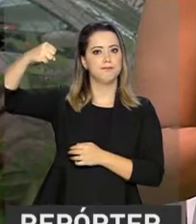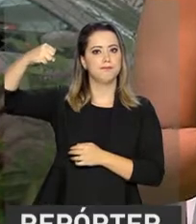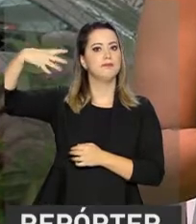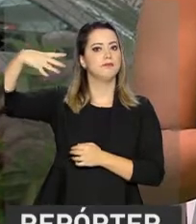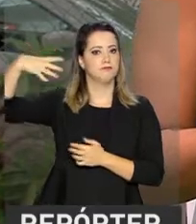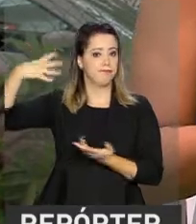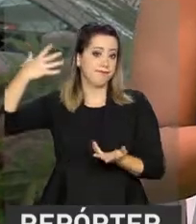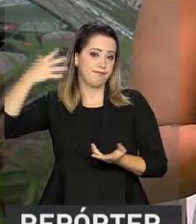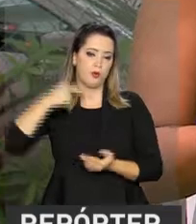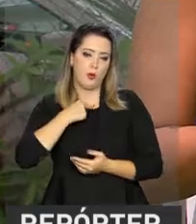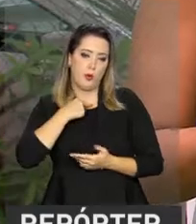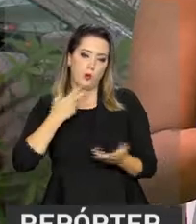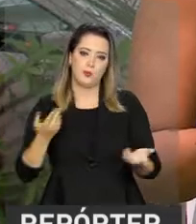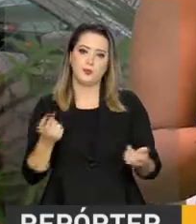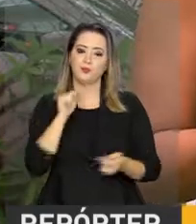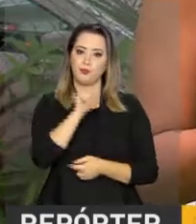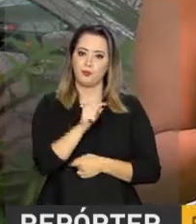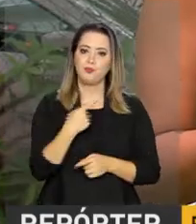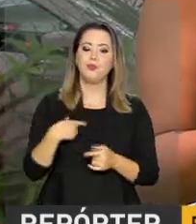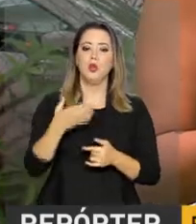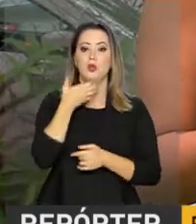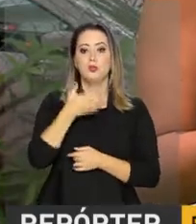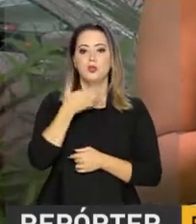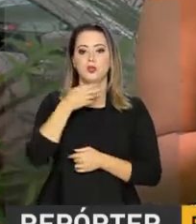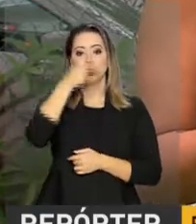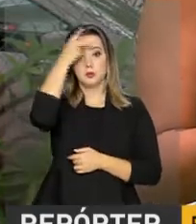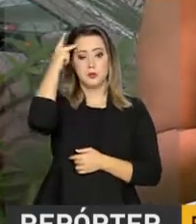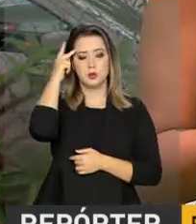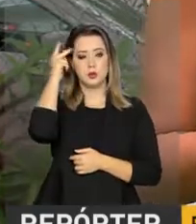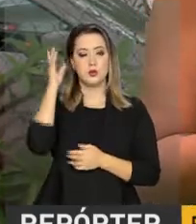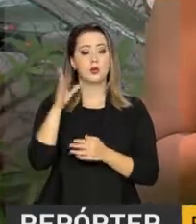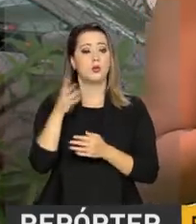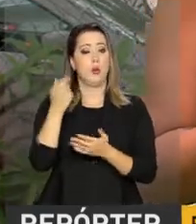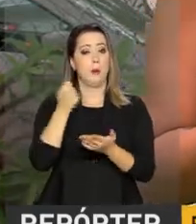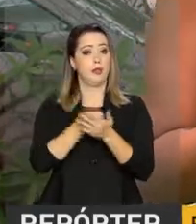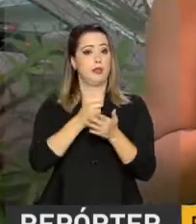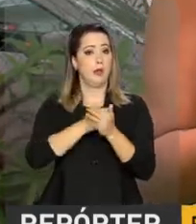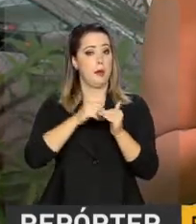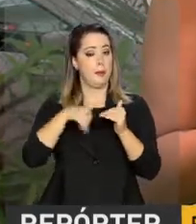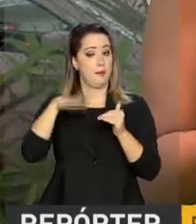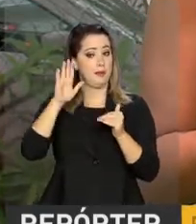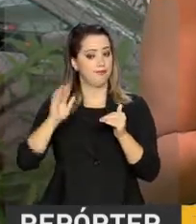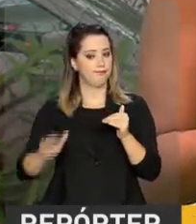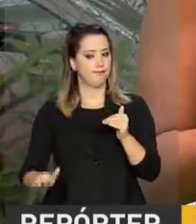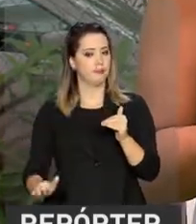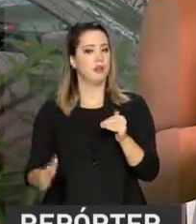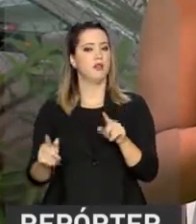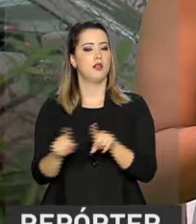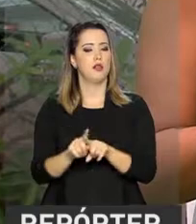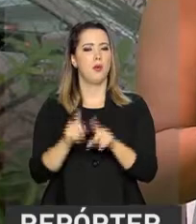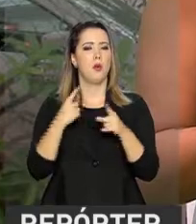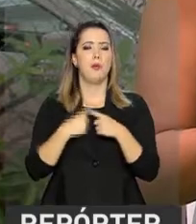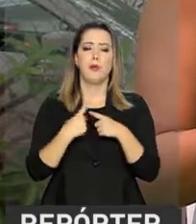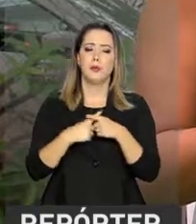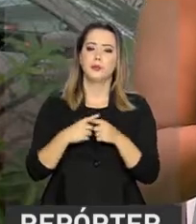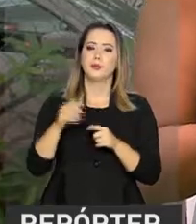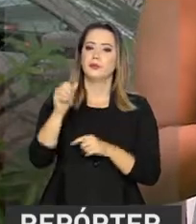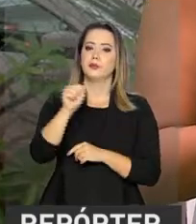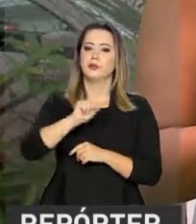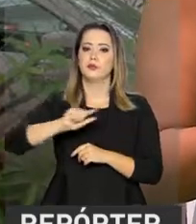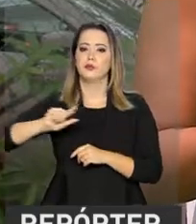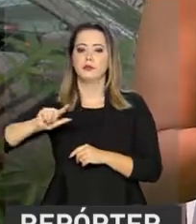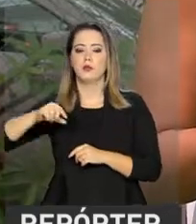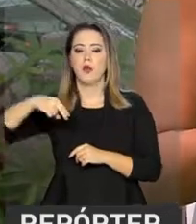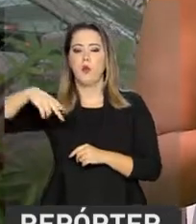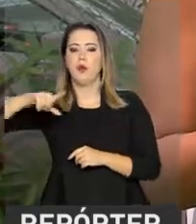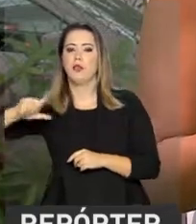mês de dezembro a unila e todos os consumidores devem pagar mais barato na conta de energia elétrica isso porque anel mudou a